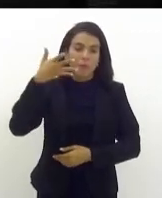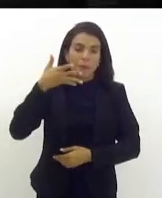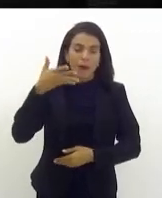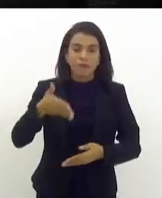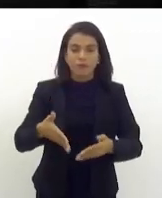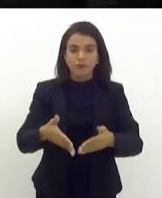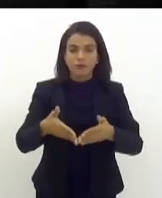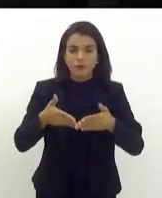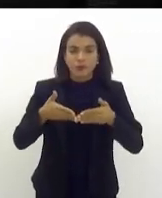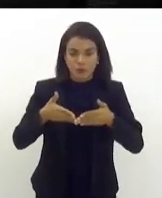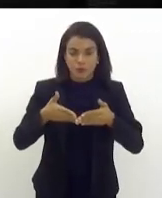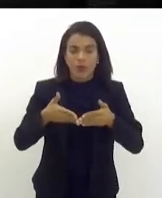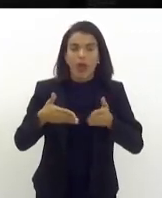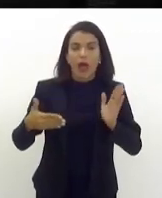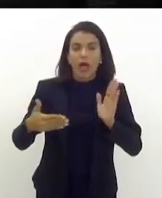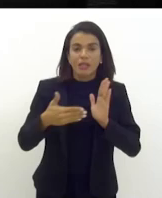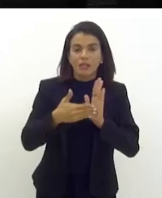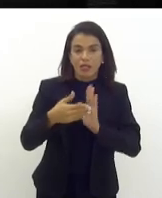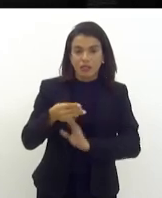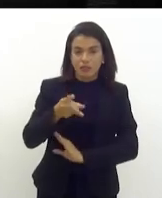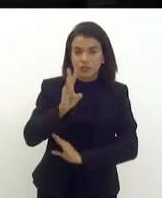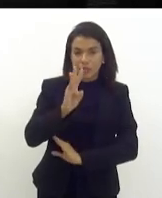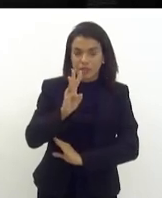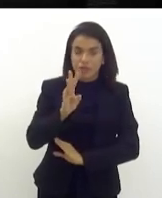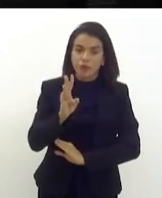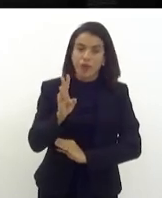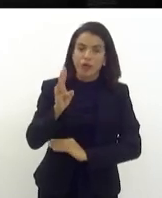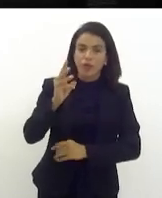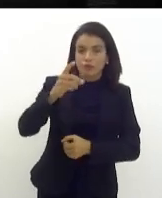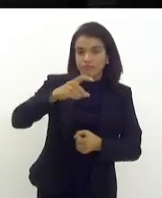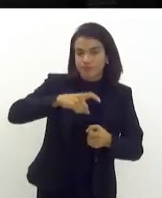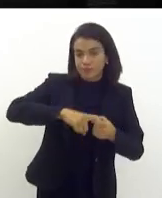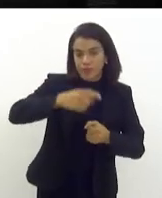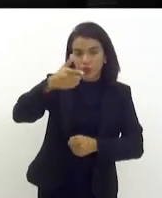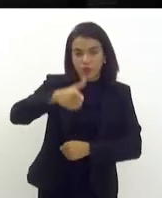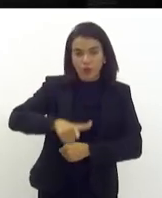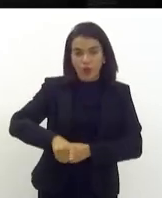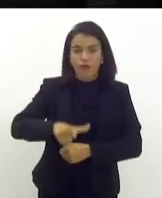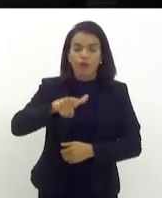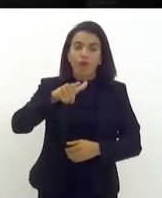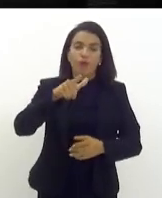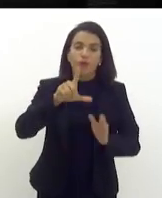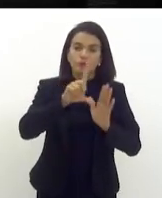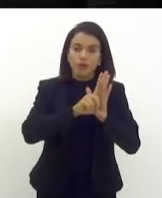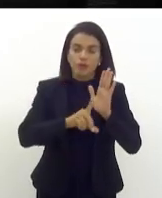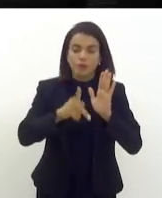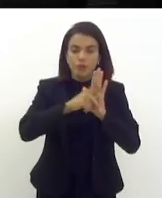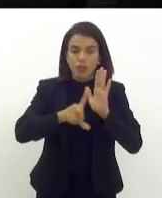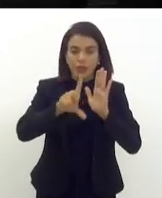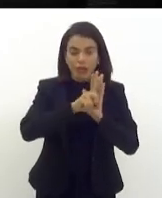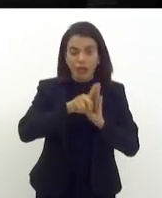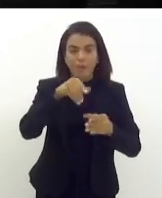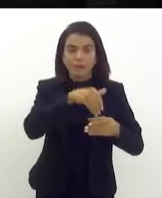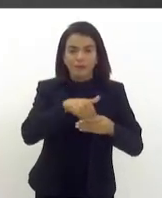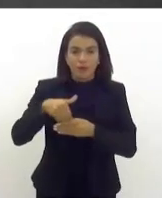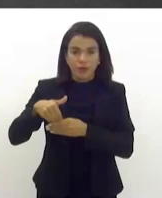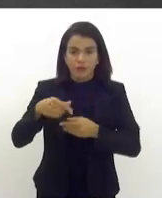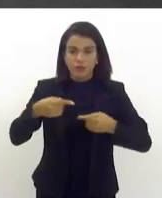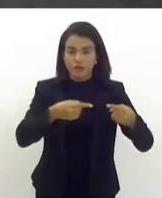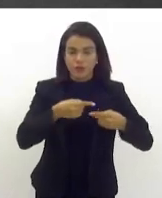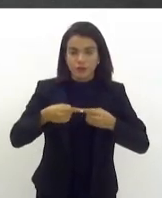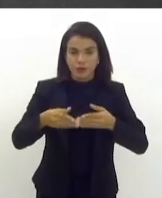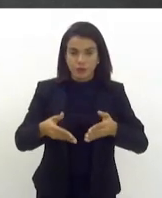dessa sessão até às 15 horas, quando retornaremos com a ordem do dia. Está suspensa a sessão. Tarde.